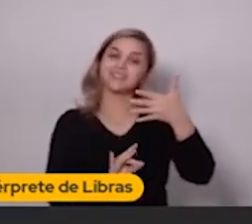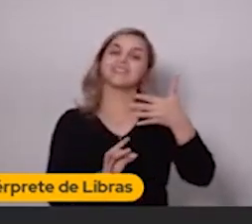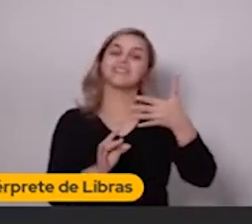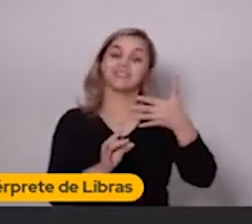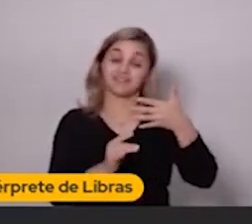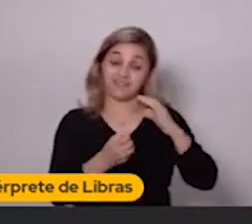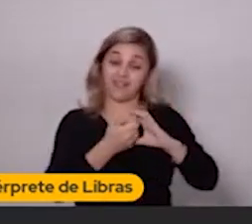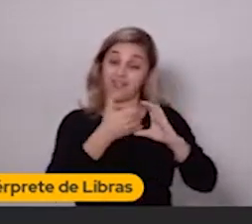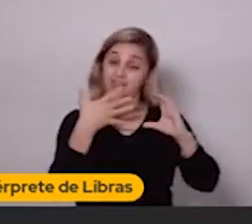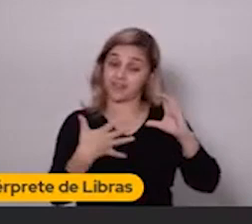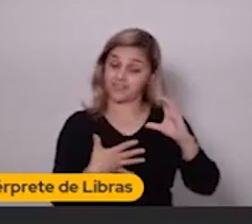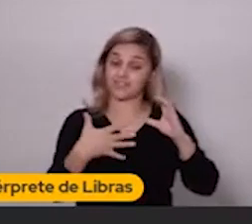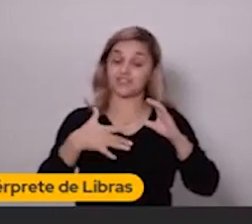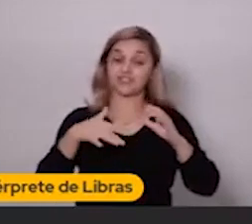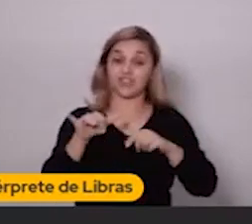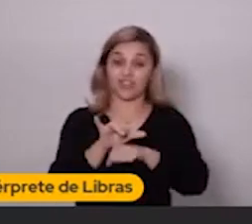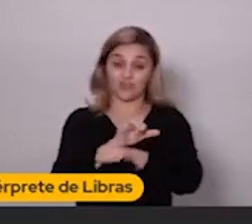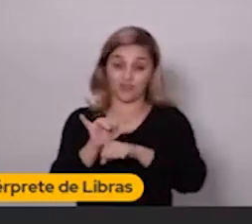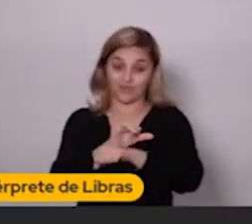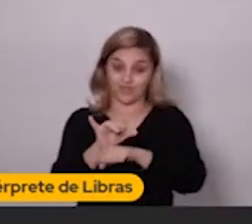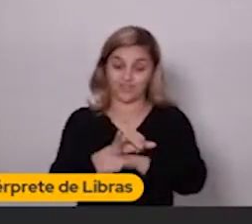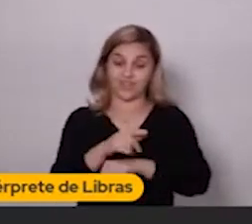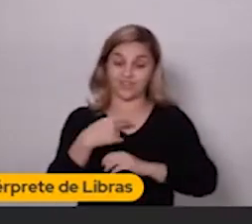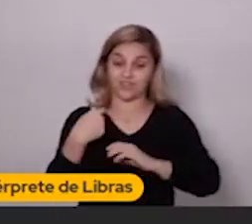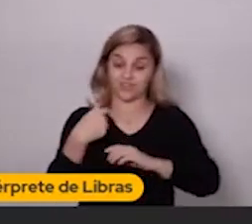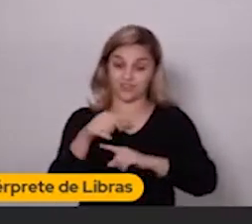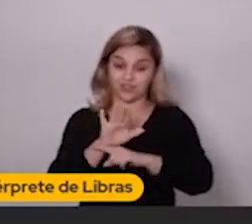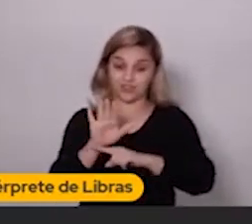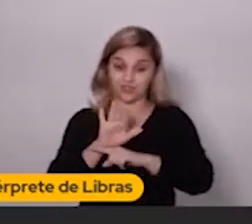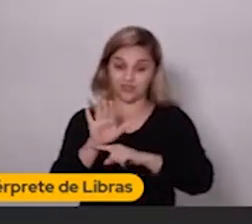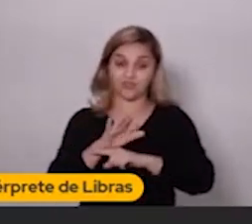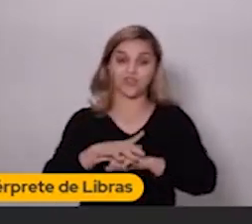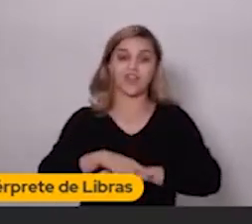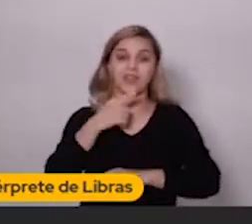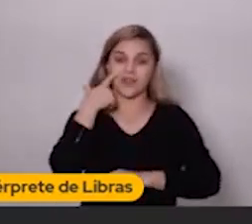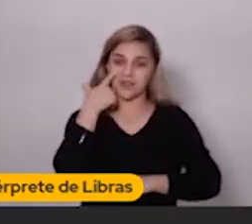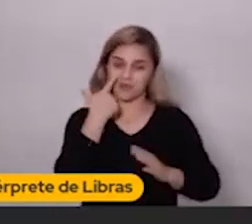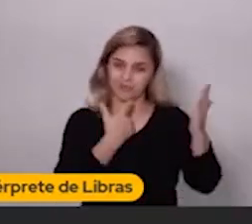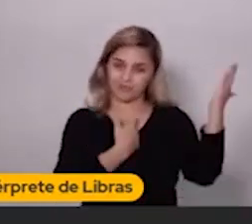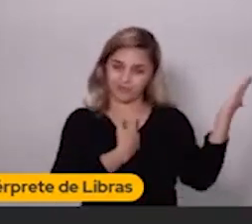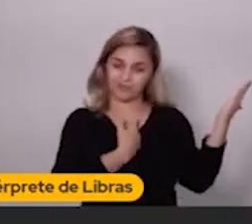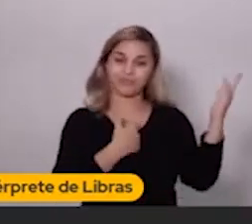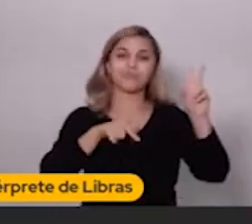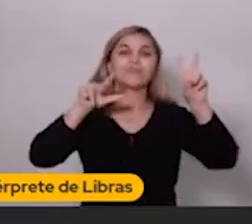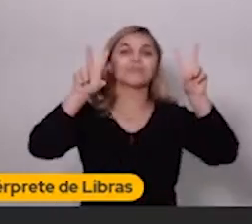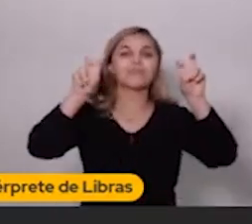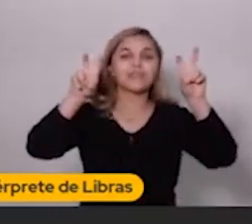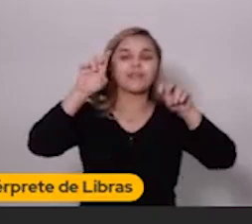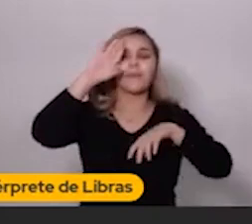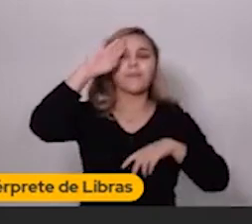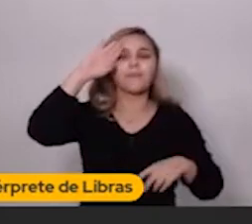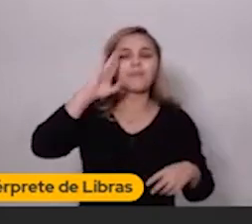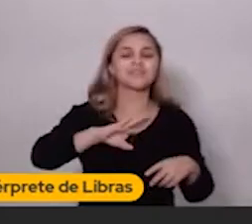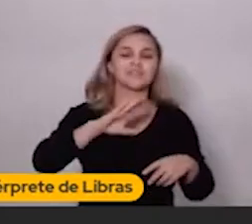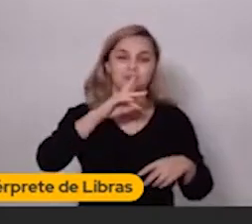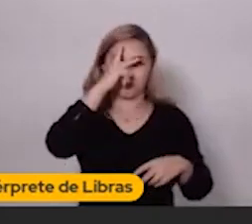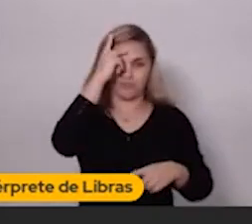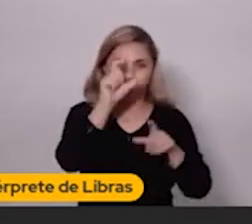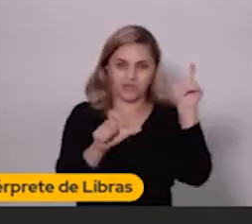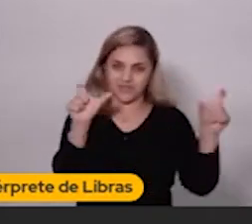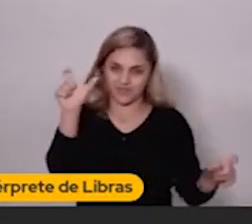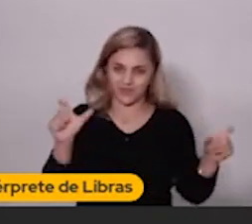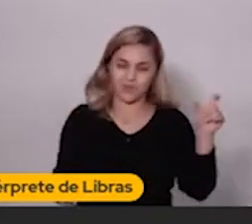E aqui eu trouxe para vocês um pouquinho do conteúdo dessa política, eu trouxe aqui os principais temas, que são os que os criadores costumam ter mais